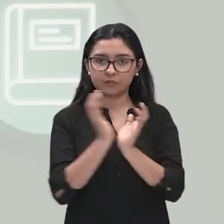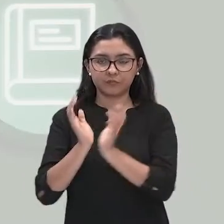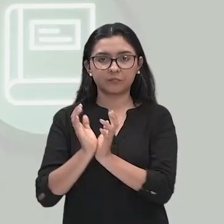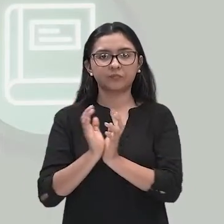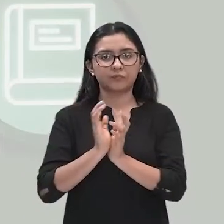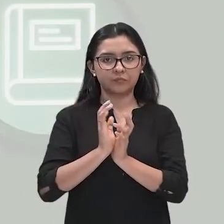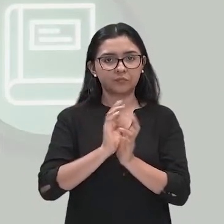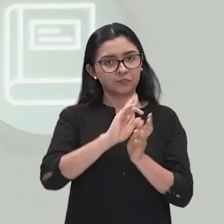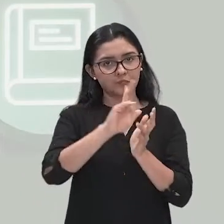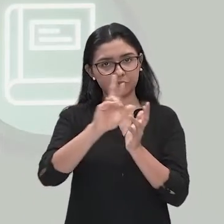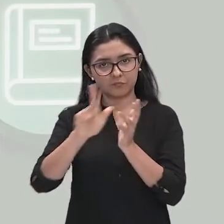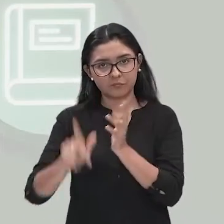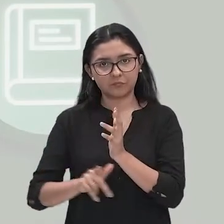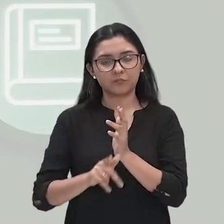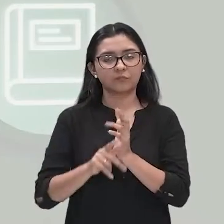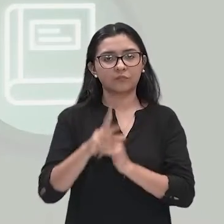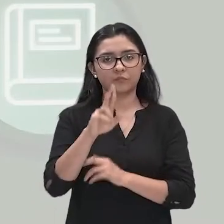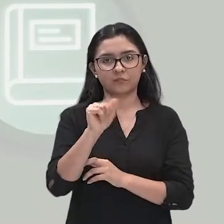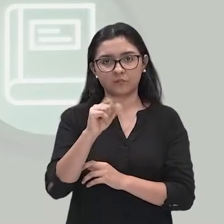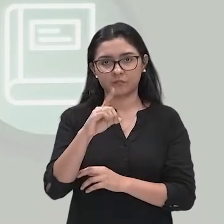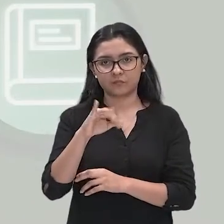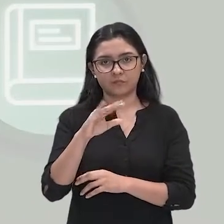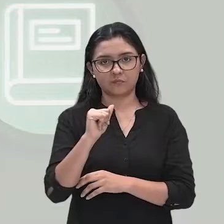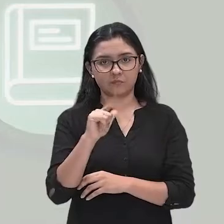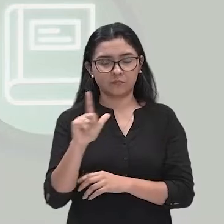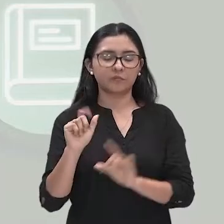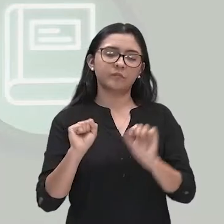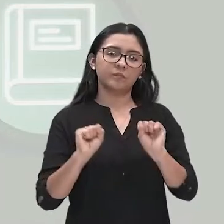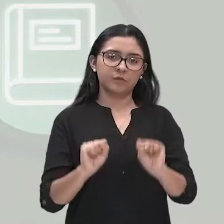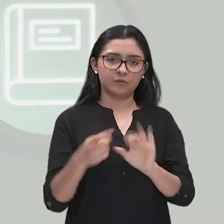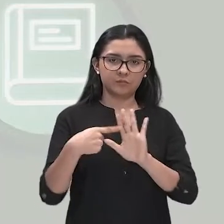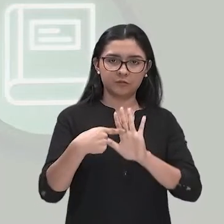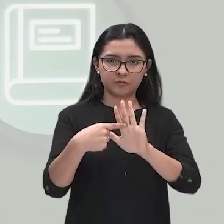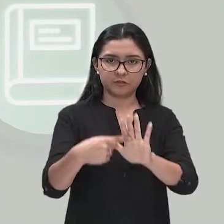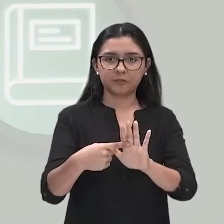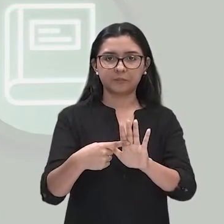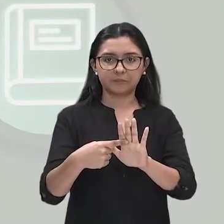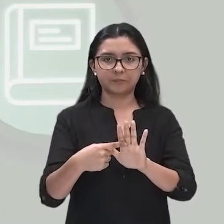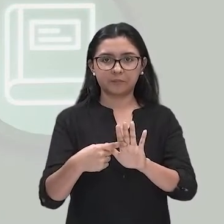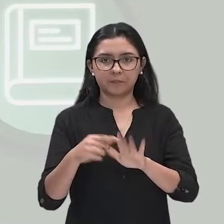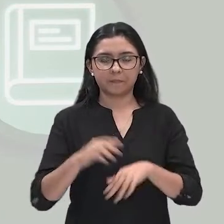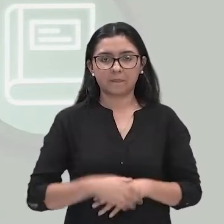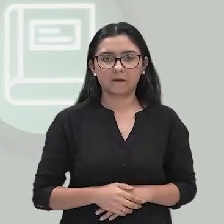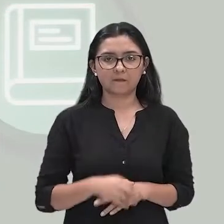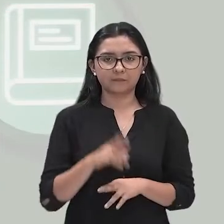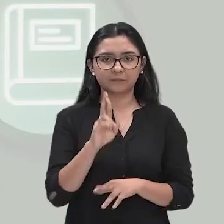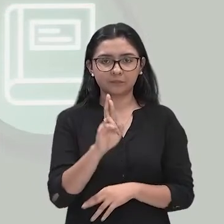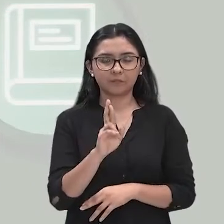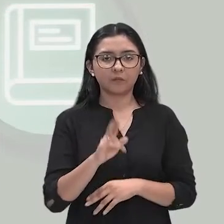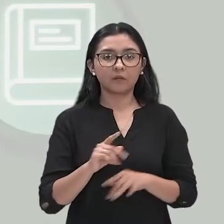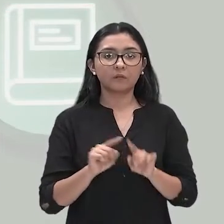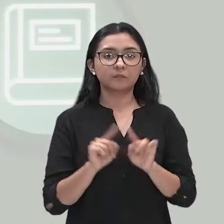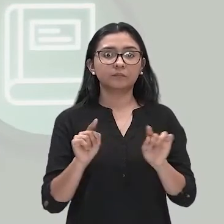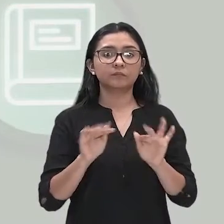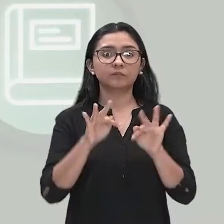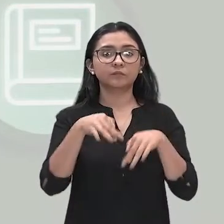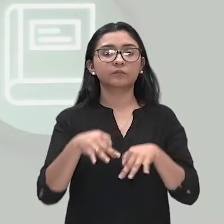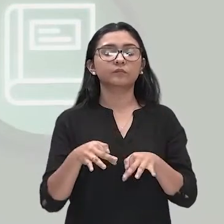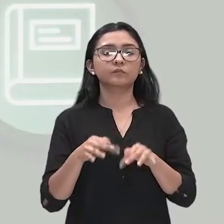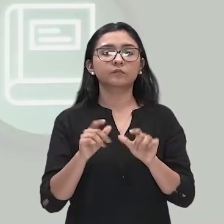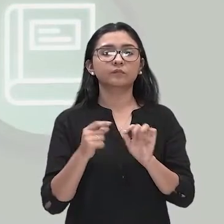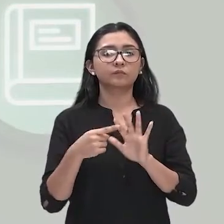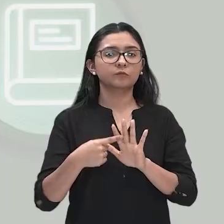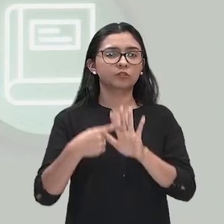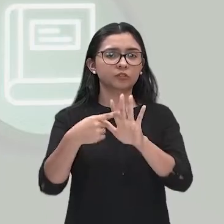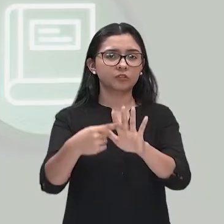diversa, né, de radicais orgânicos que pode aparecer ali naquela região, naquele R, tá? No finalzinho da animação, eu apresentei